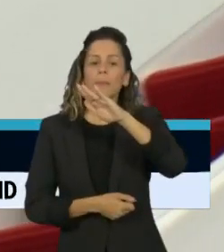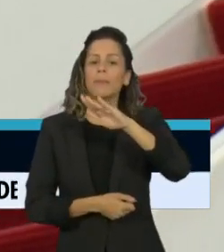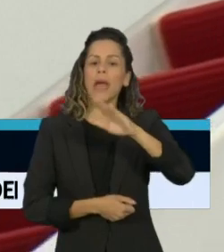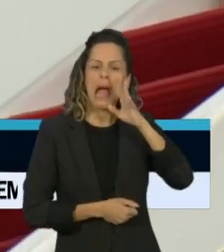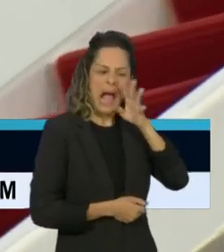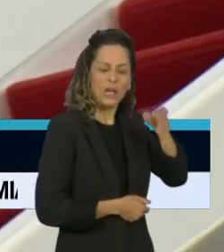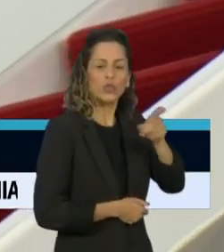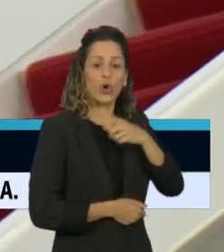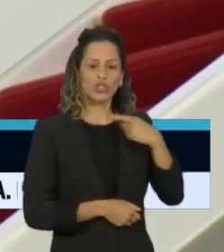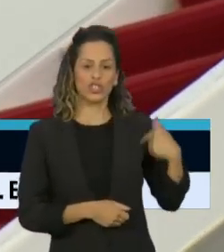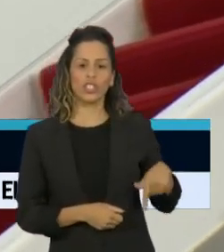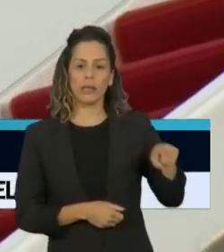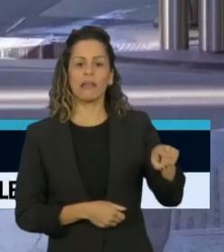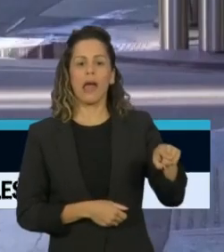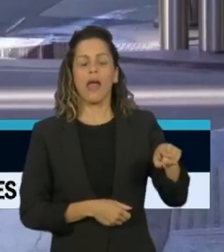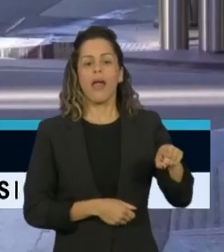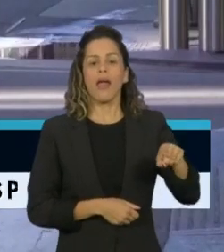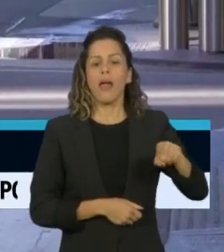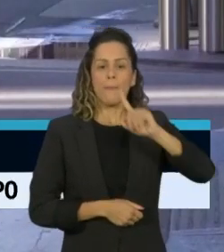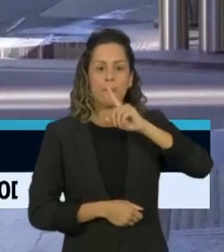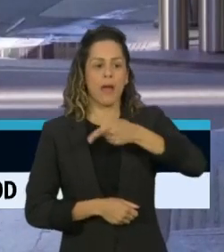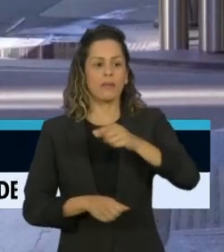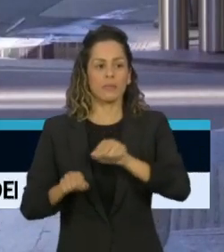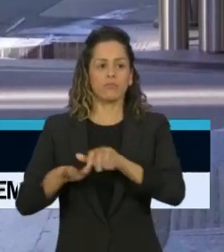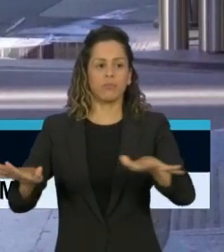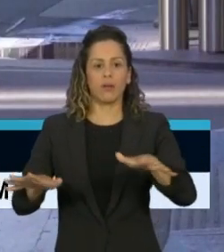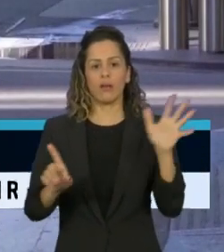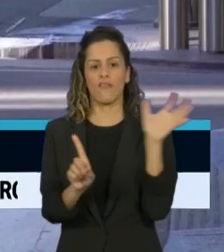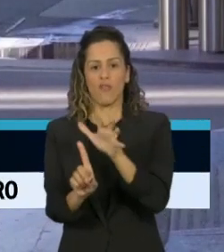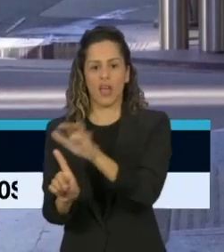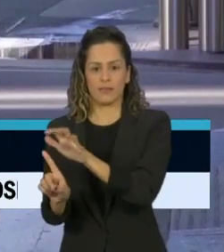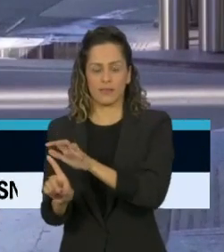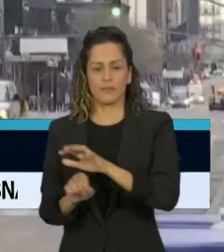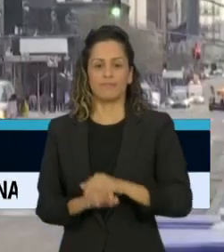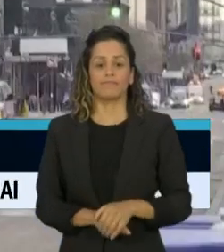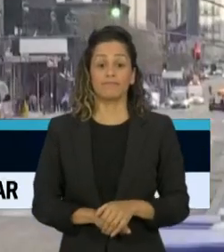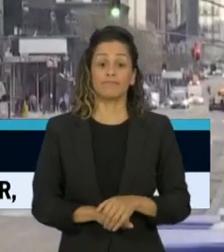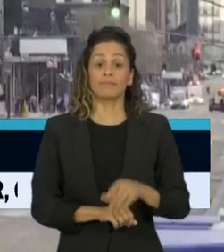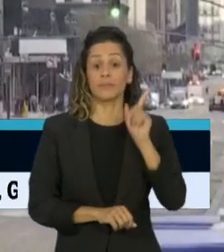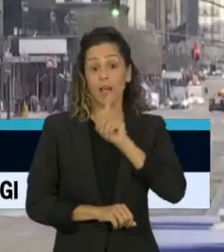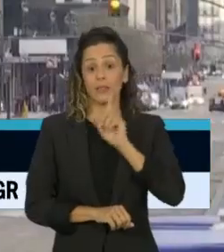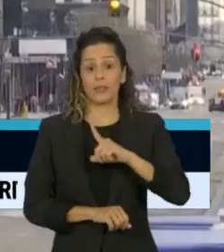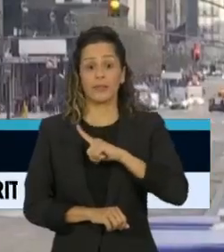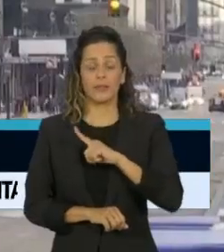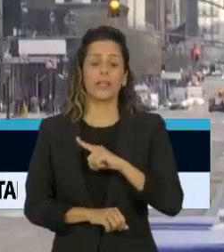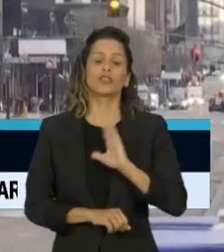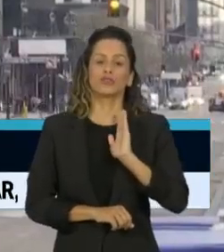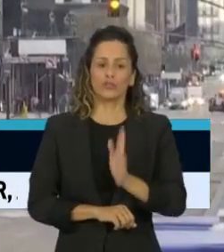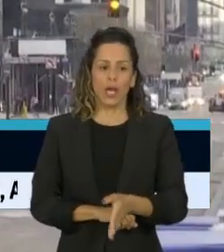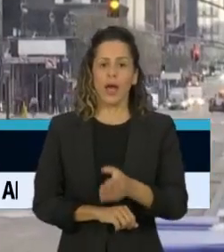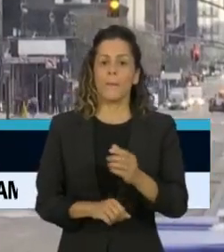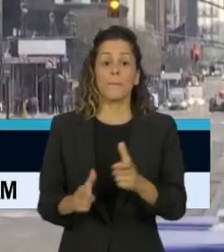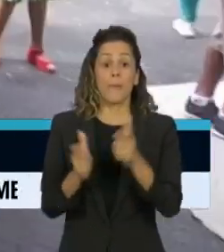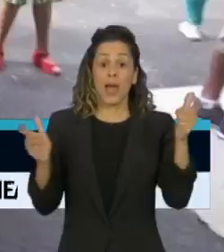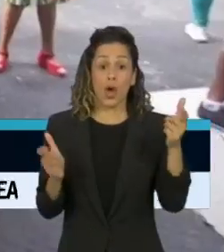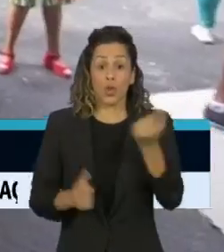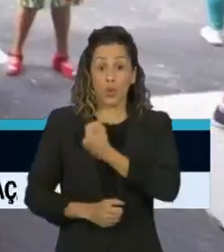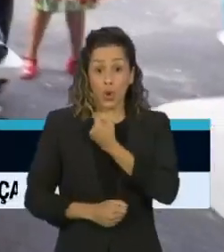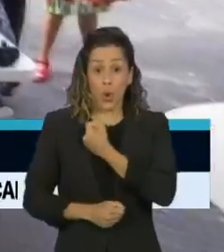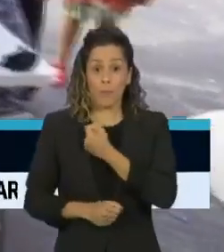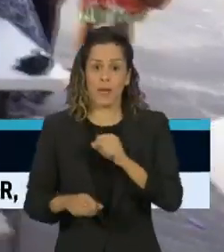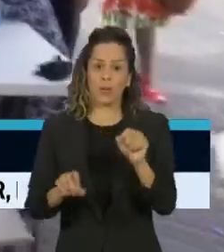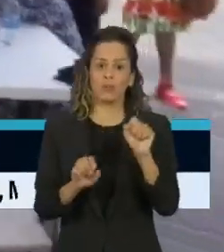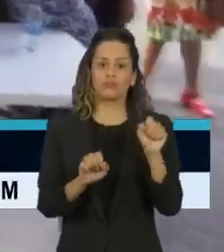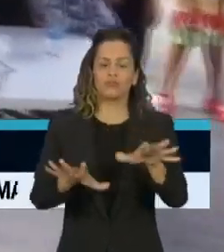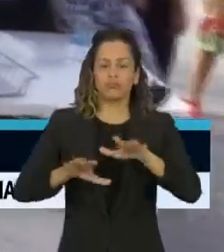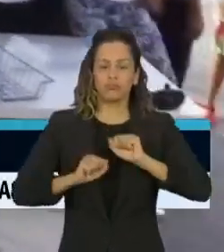frente das decisões da instituição. O país tem o maior número de casos confirmados de Covid-19 em todo o mundo. Quase 1 milhão